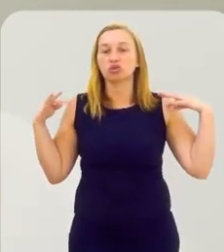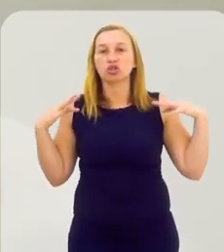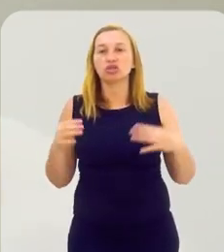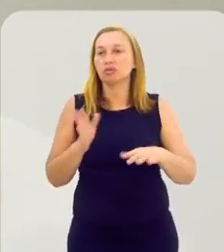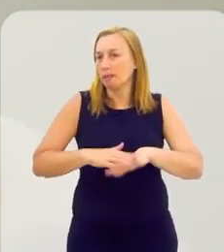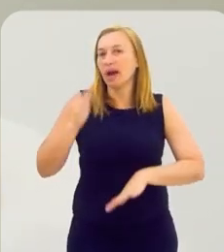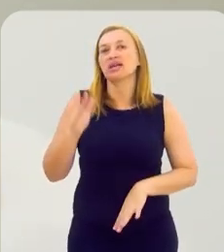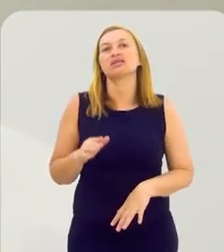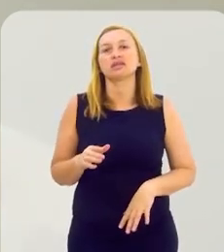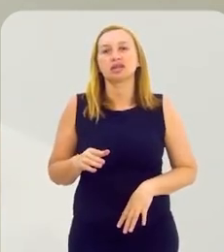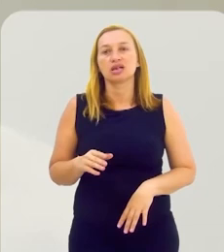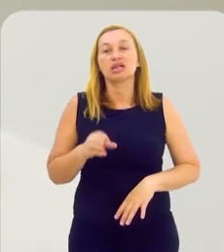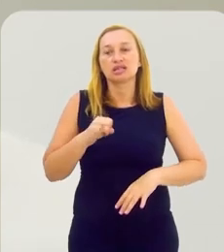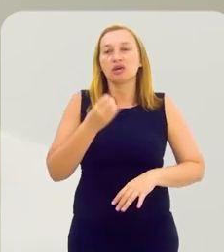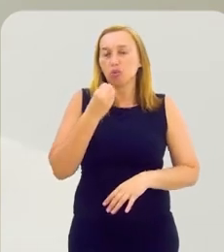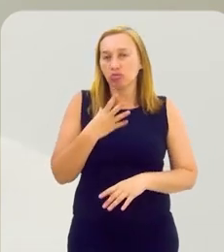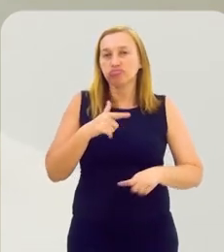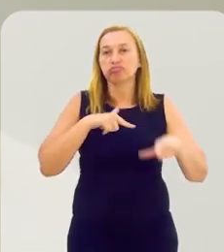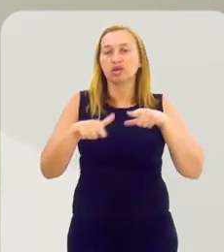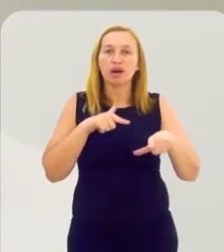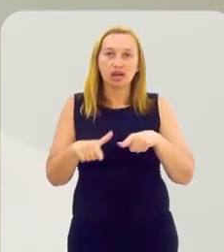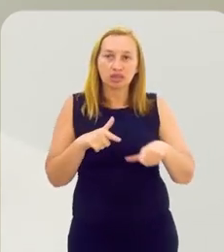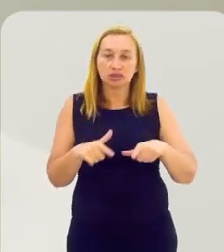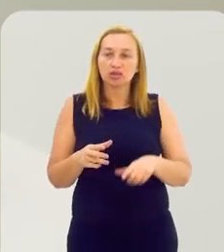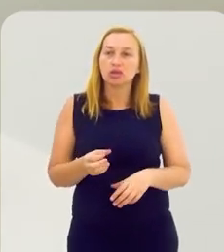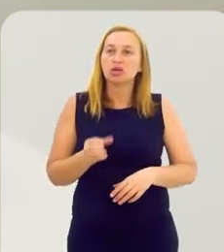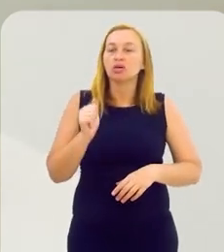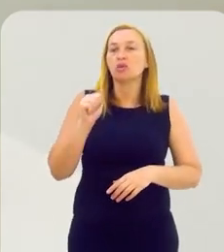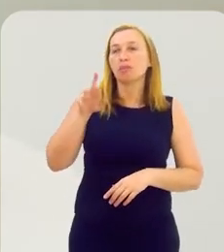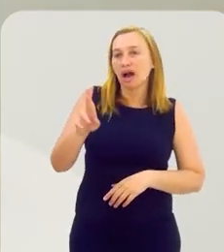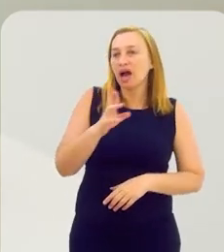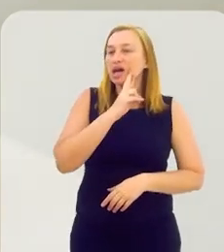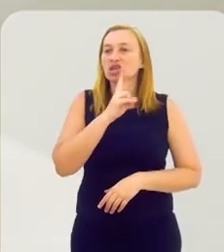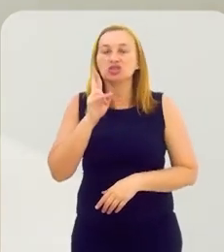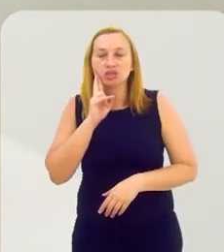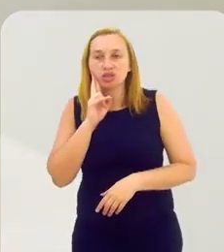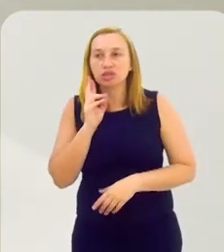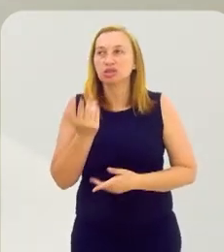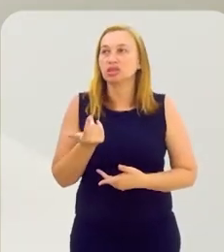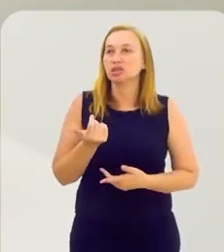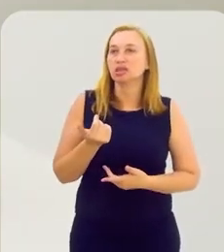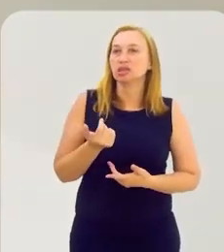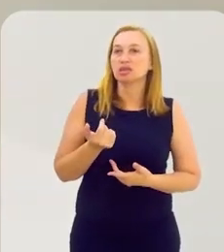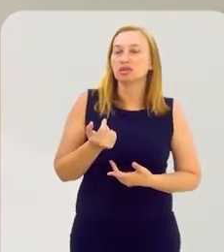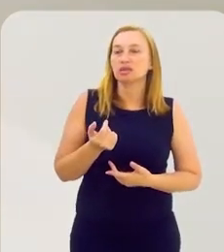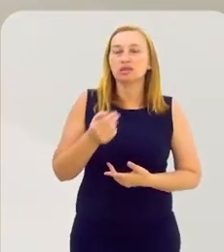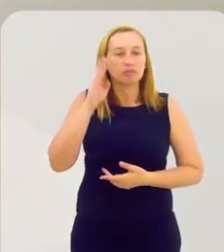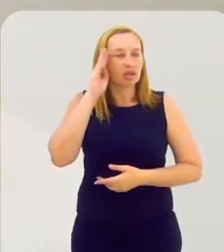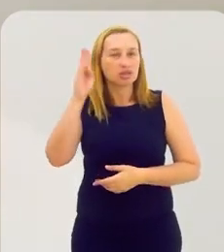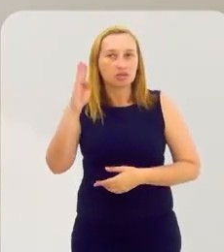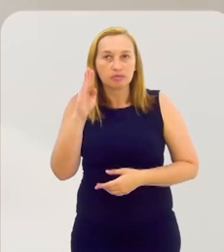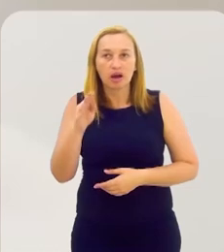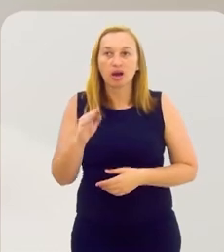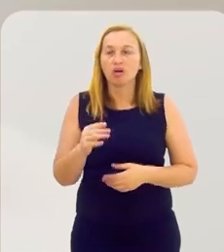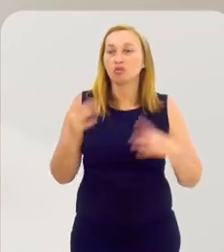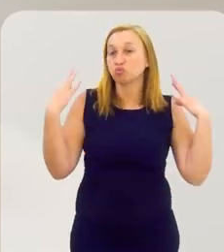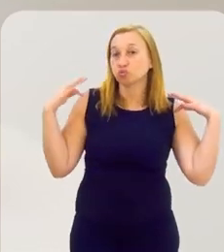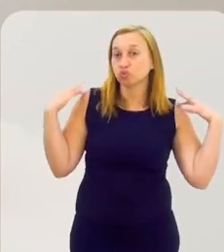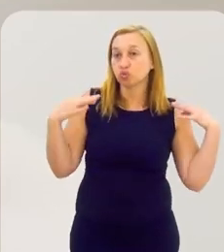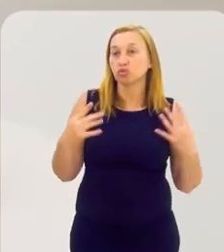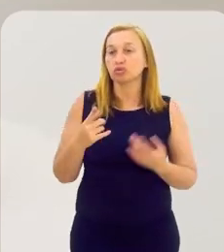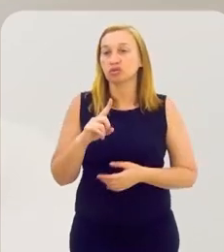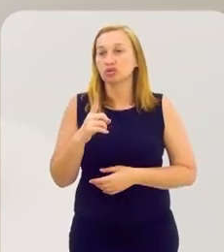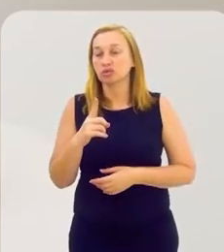ser muito mais, se a gente fizer um bom trabalho. Os bares e restaurantes, eles têm um papel fundamental aí. Eu sempre falo que turista não